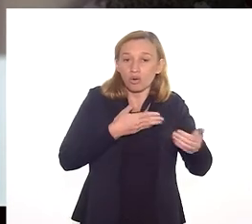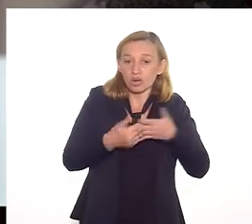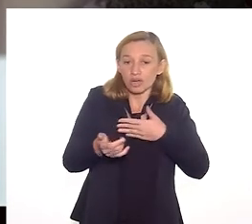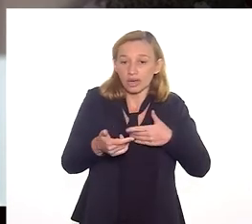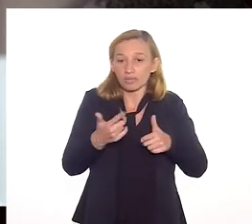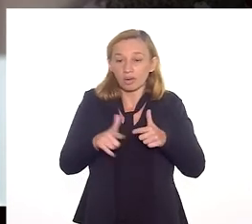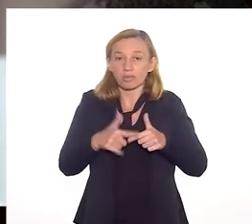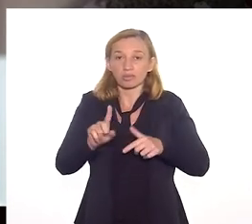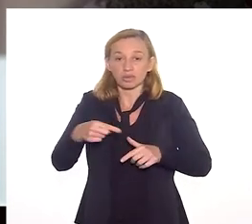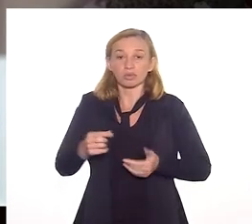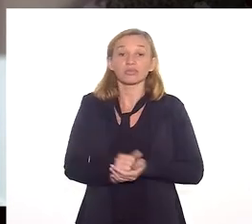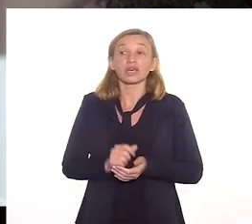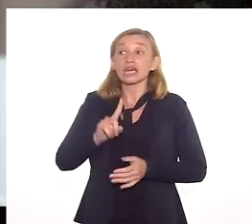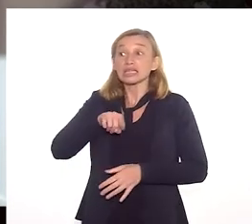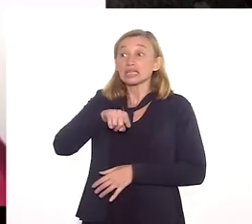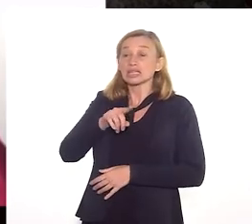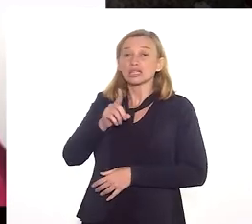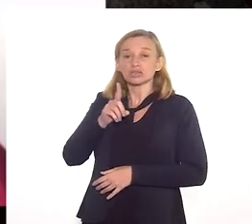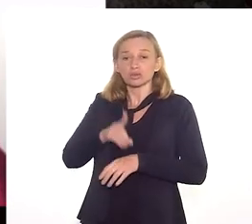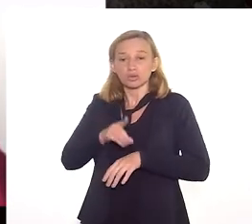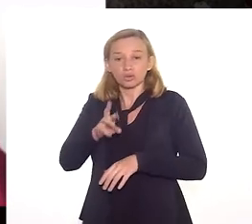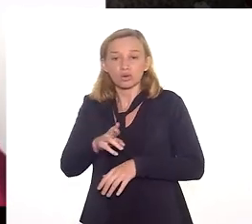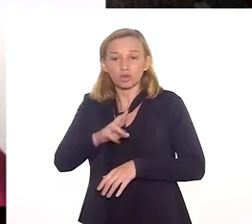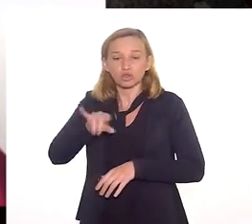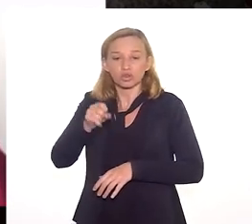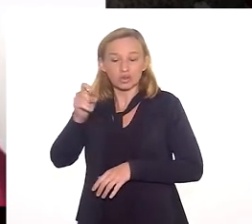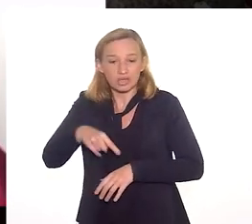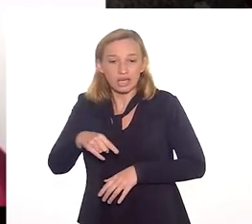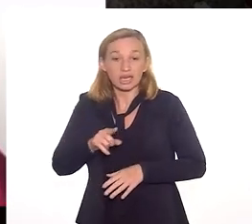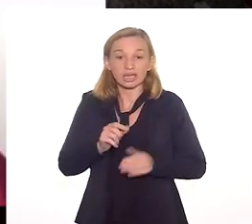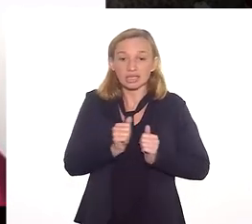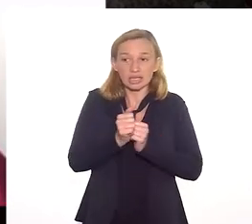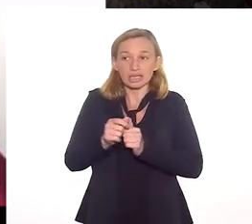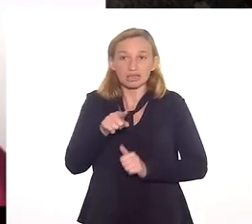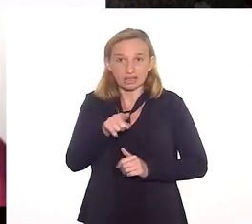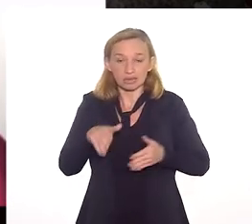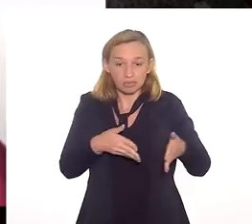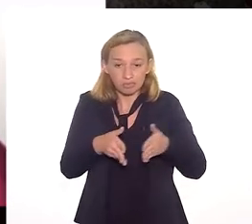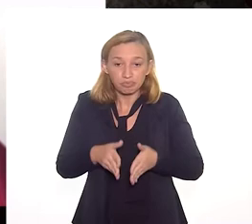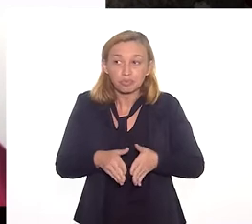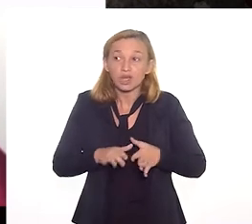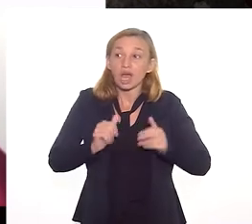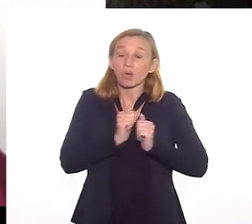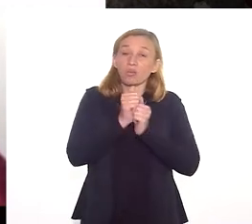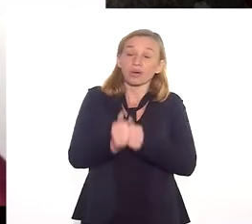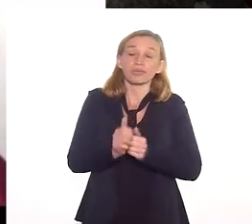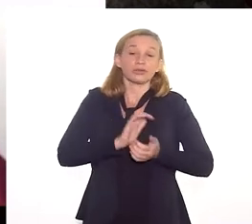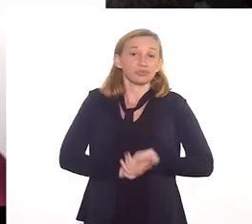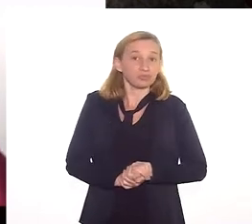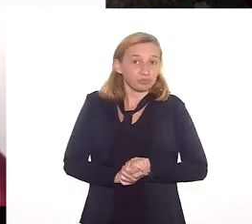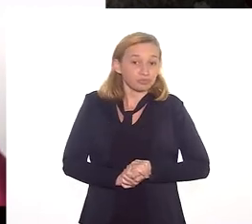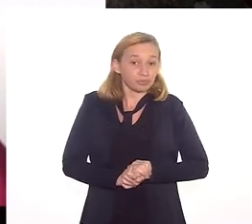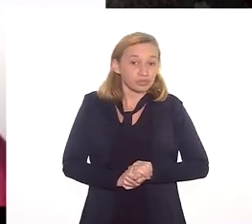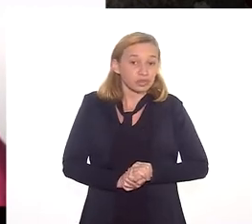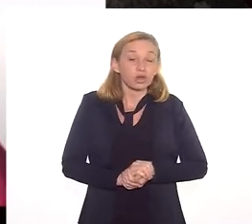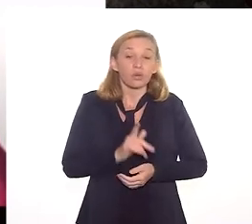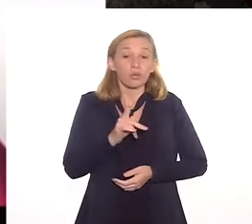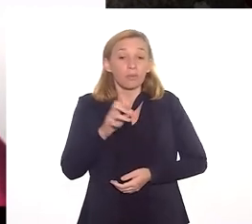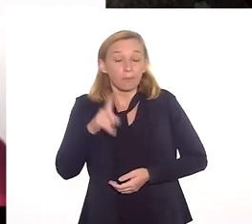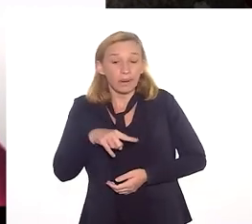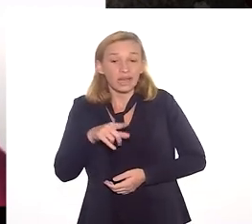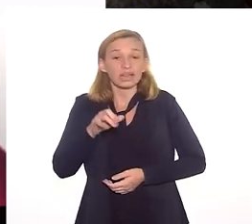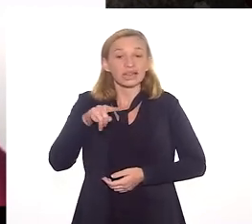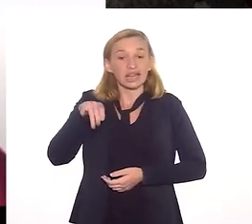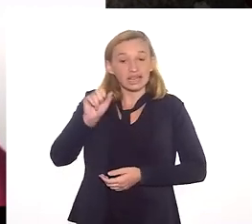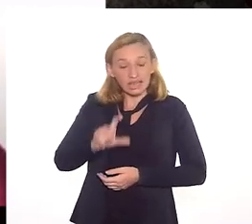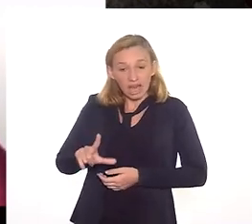complicação precoce. Doutor José Paulo, seguindo essa linha que você está falando, né, do acompanhamento. O